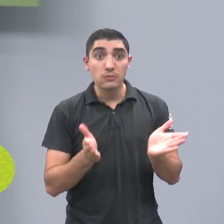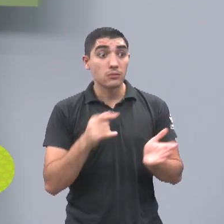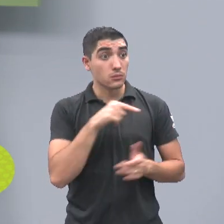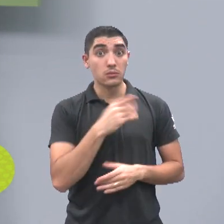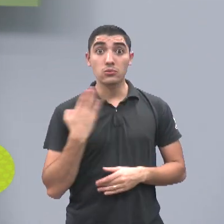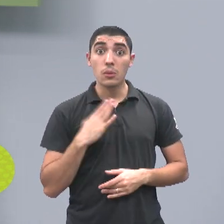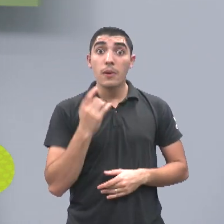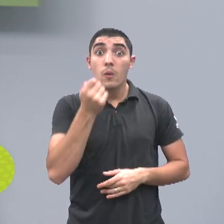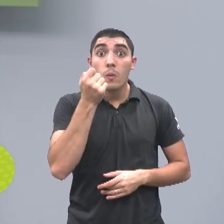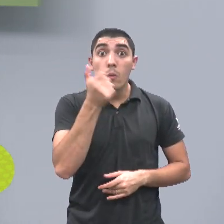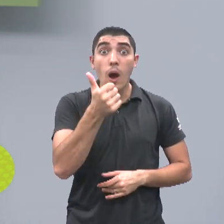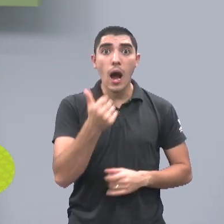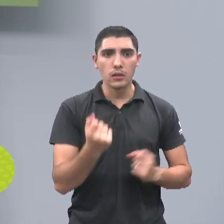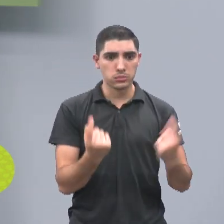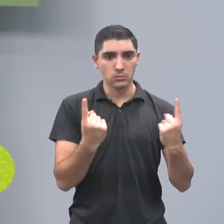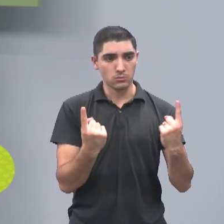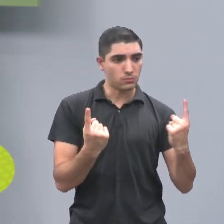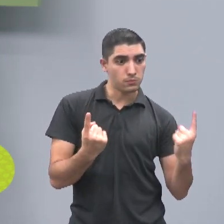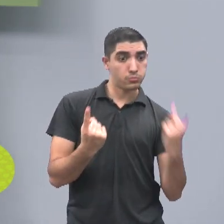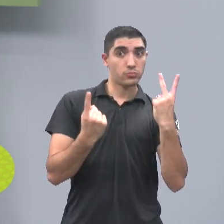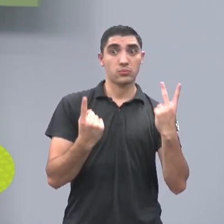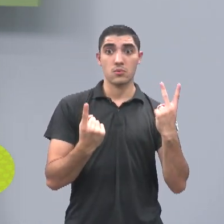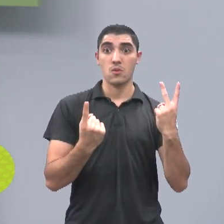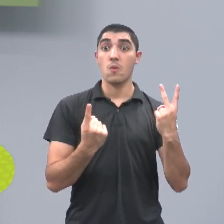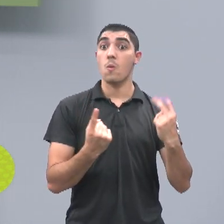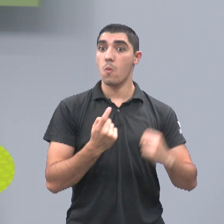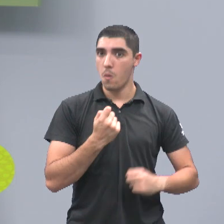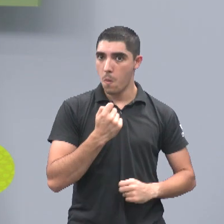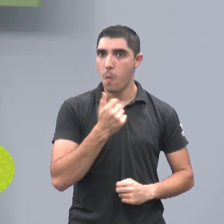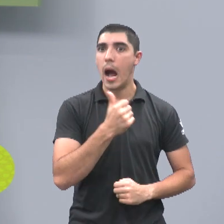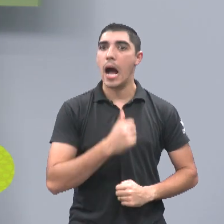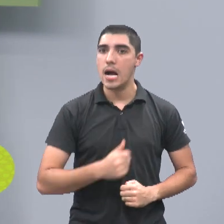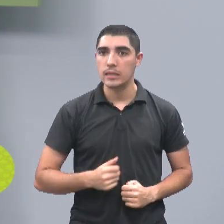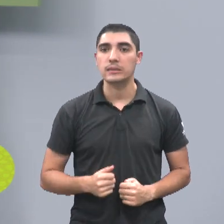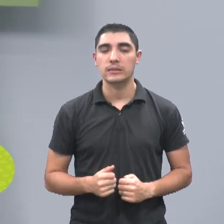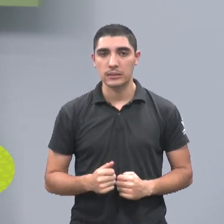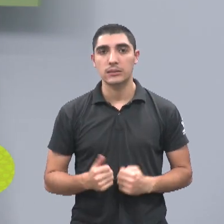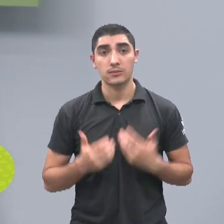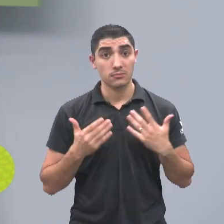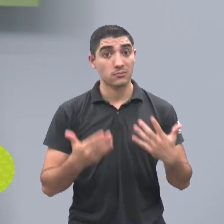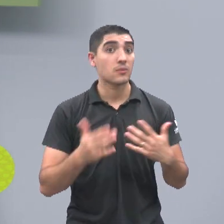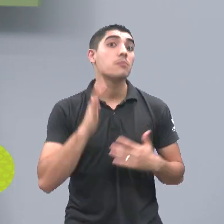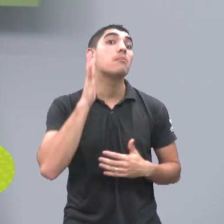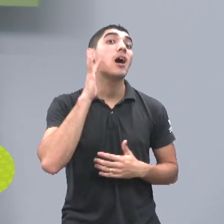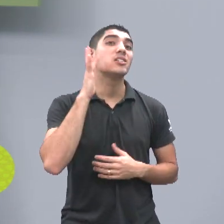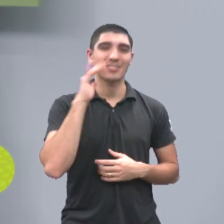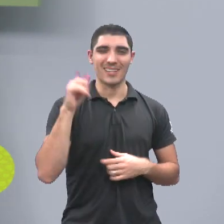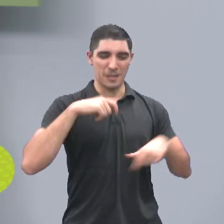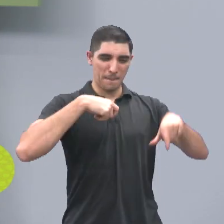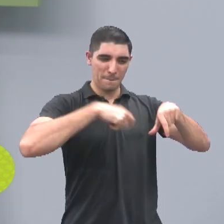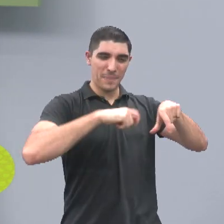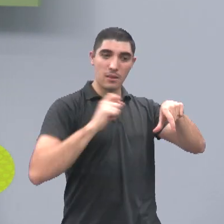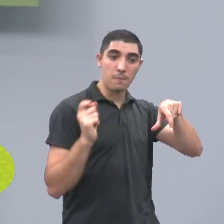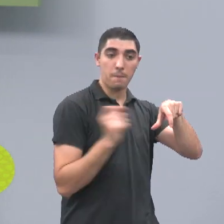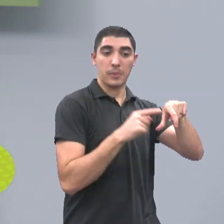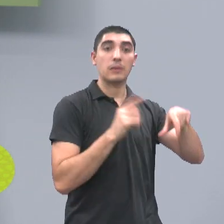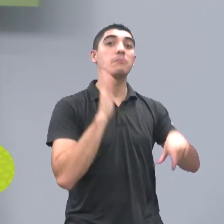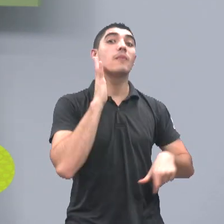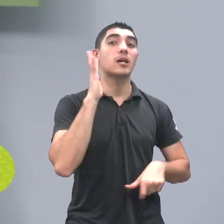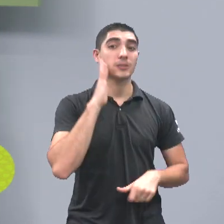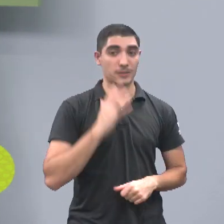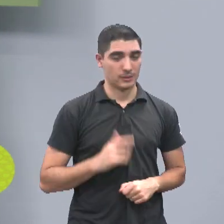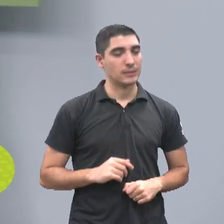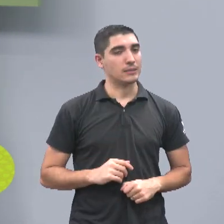ter saído com a vitória, com a virada. Caso tivesse feito o gol de pênalti ali, eu acho que o jogo poderia ter sido outro